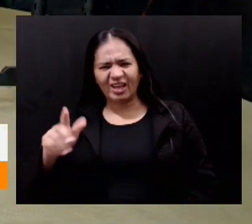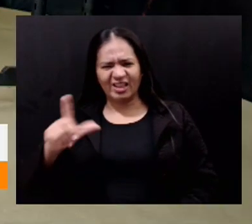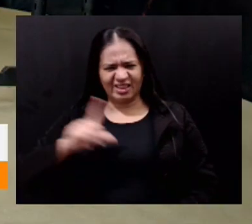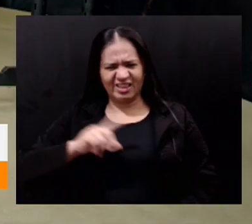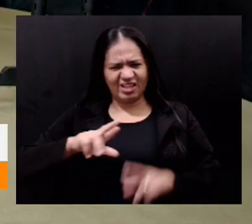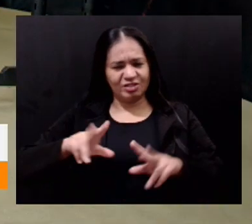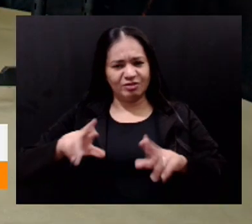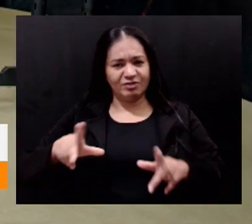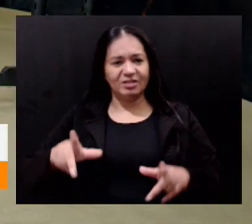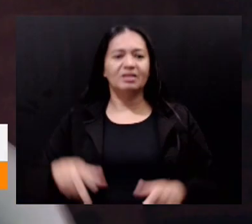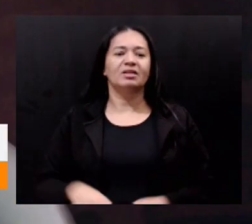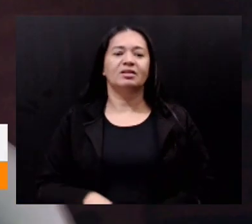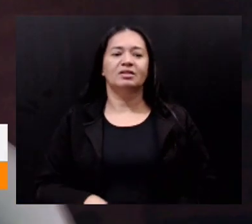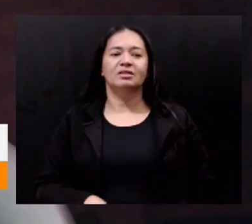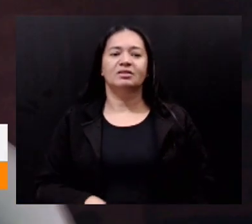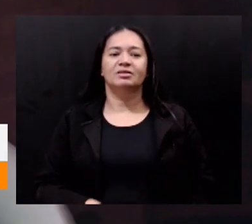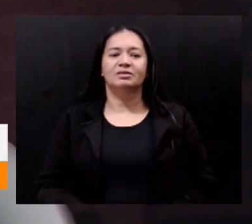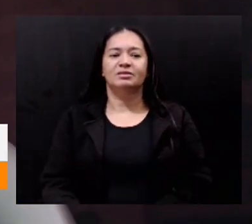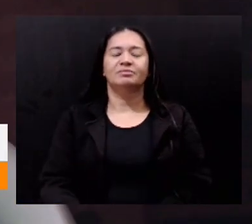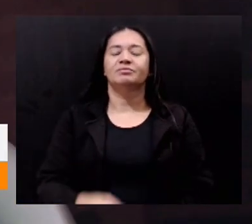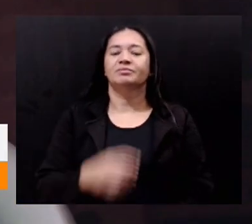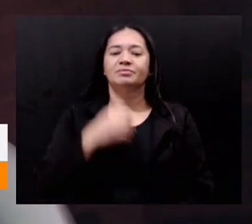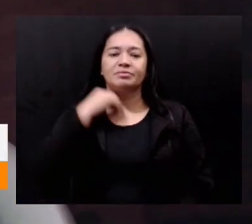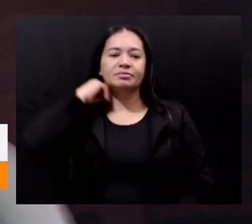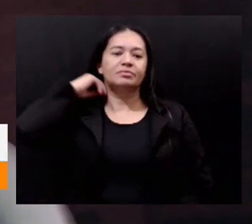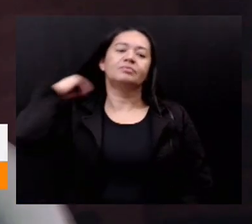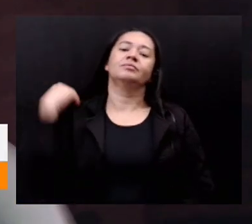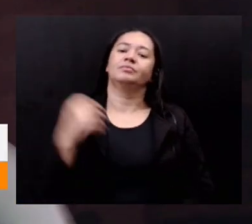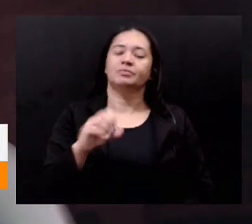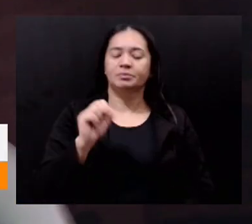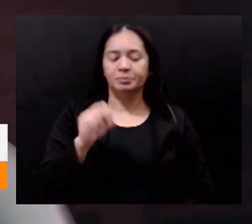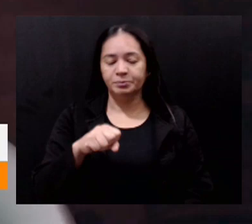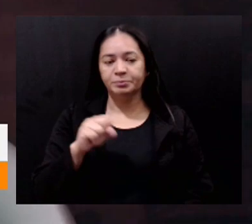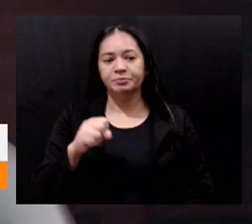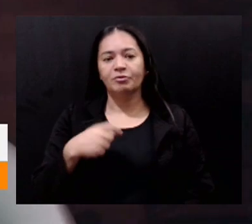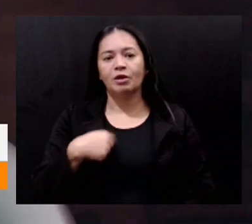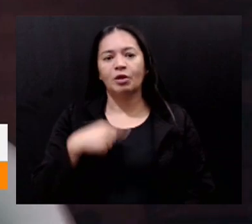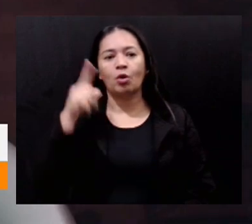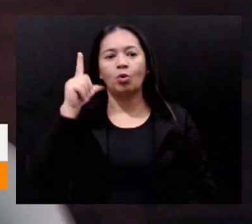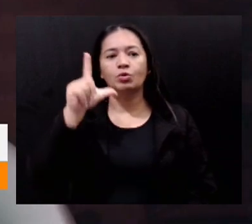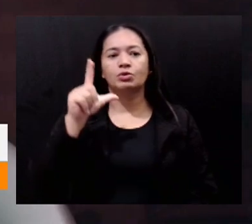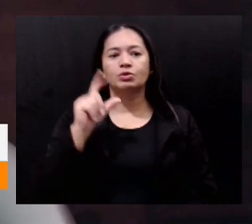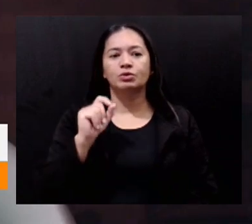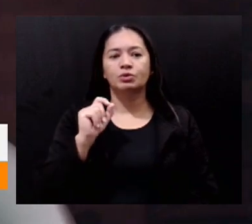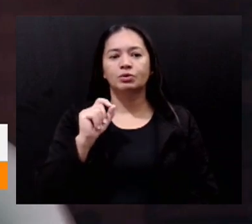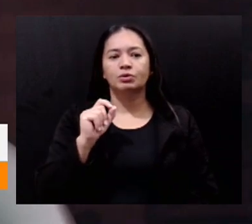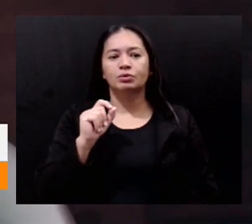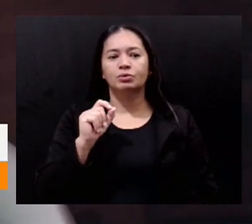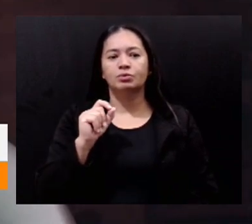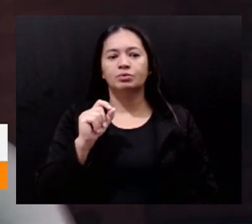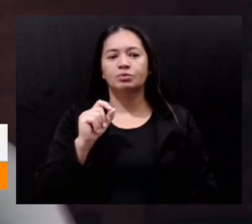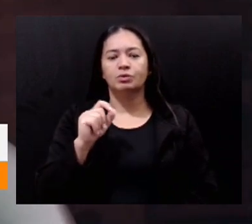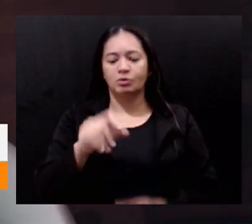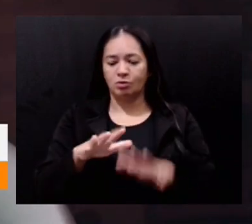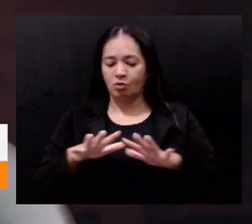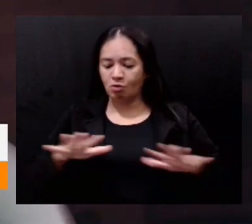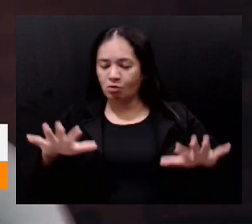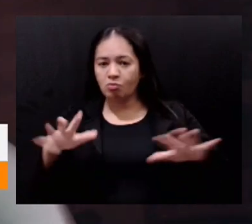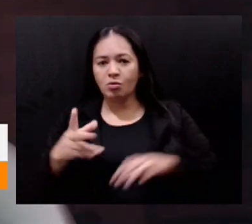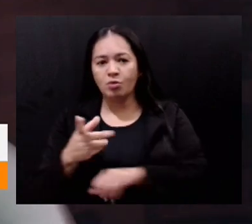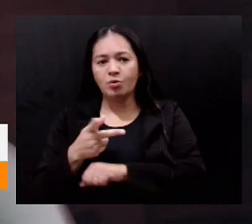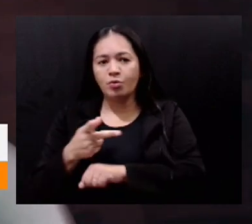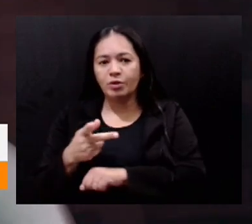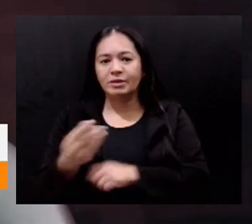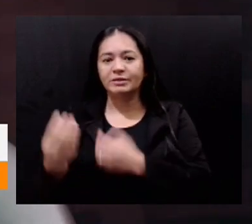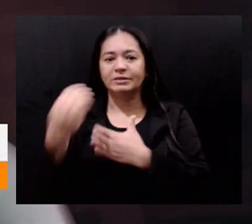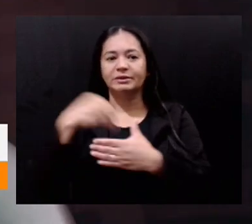Tem. Muito eu consigo, ter até um campo de busca muito bom dentro da terapia. Por